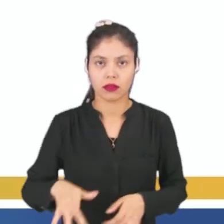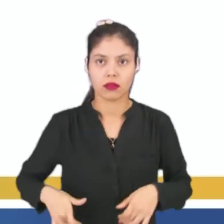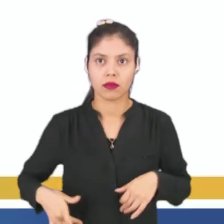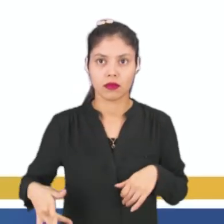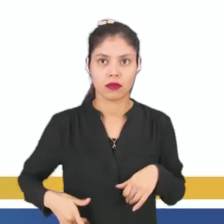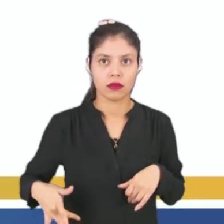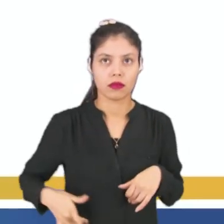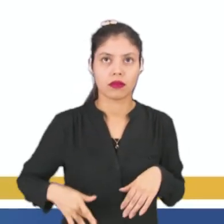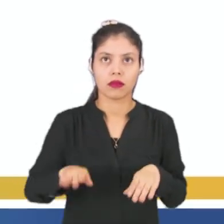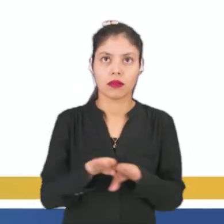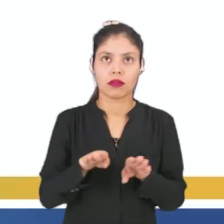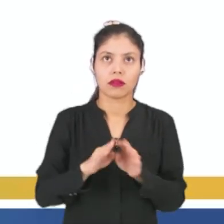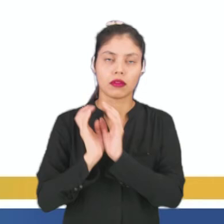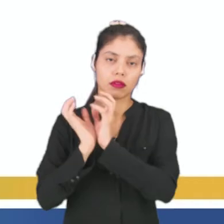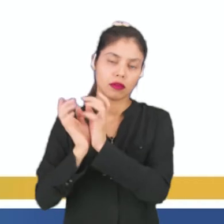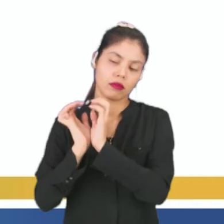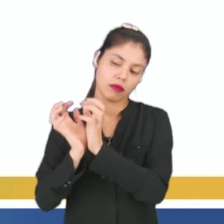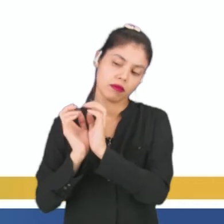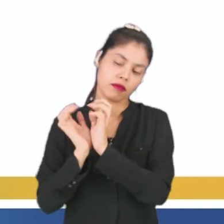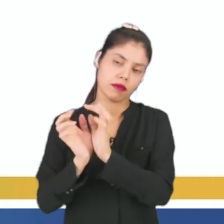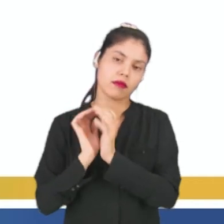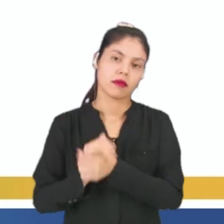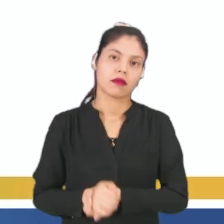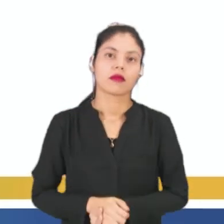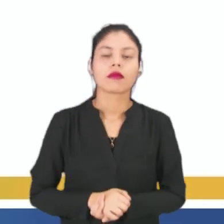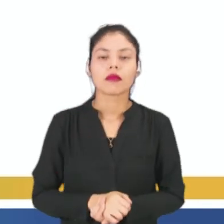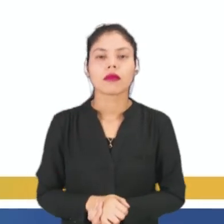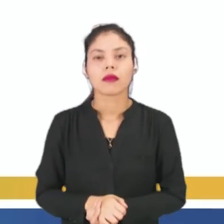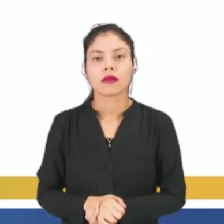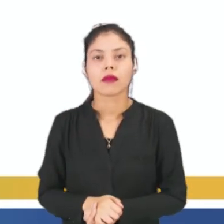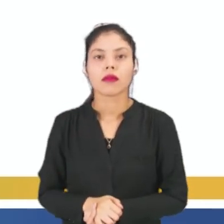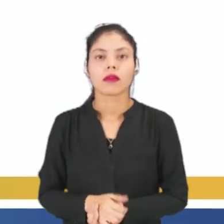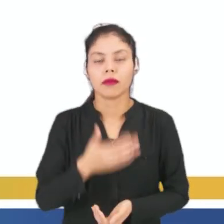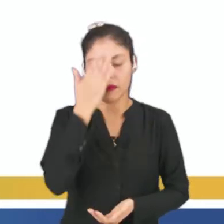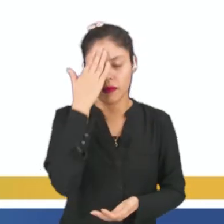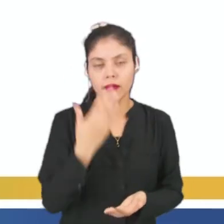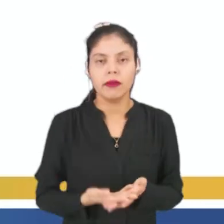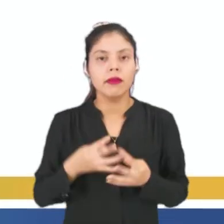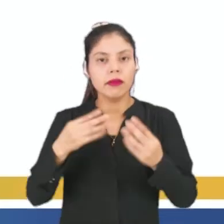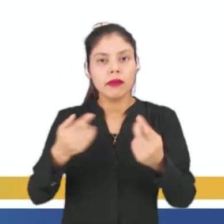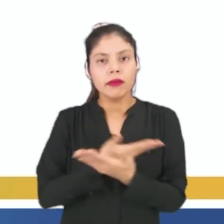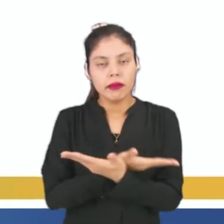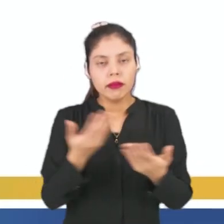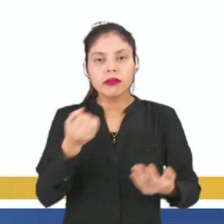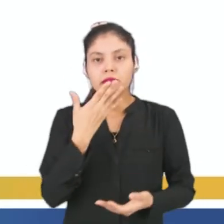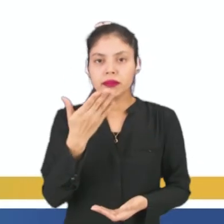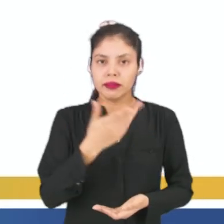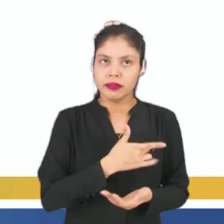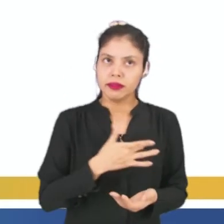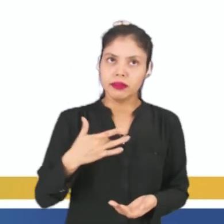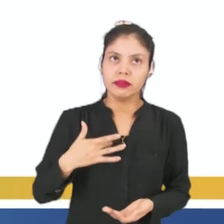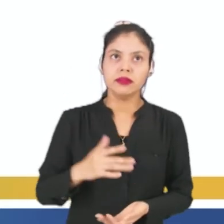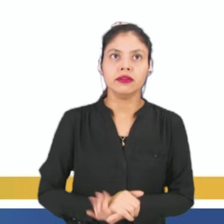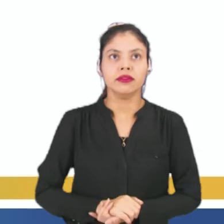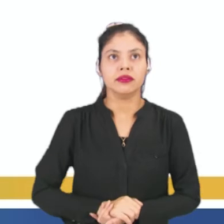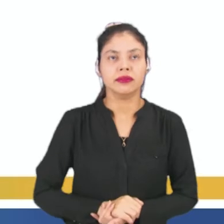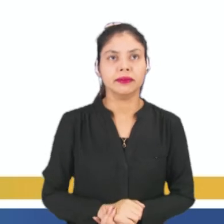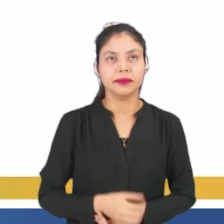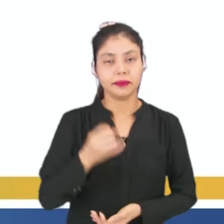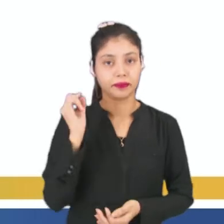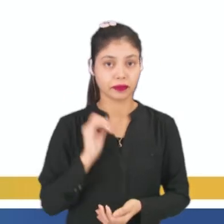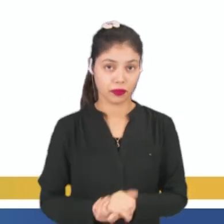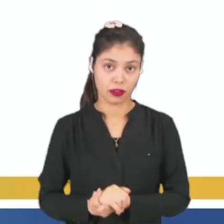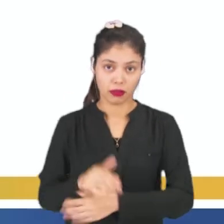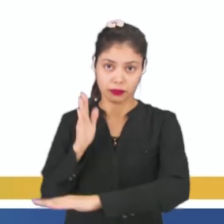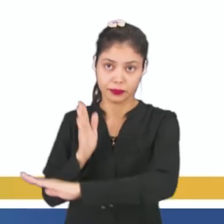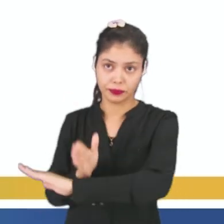a fleuma no cérebro. E ele acreditava que esse equilíbrio entre esses elementos traziam uma boa saúde. Na Idade